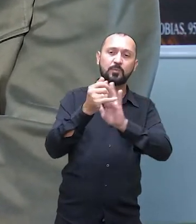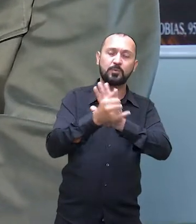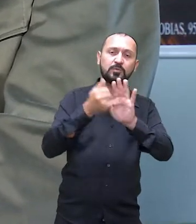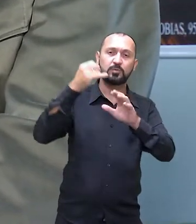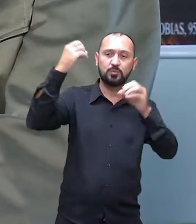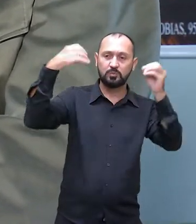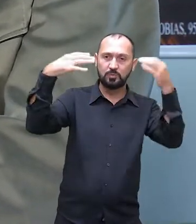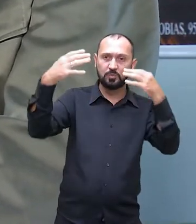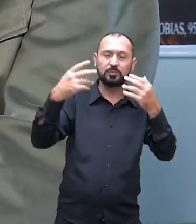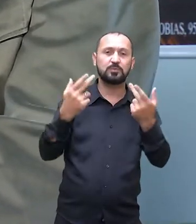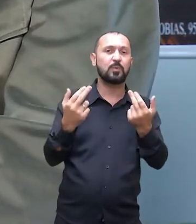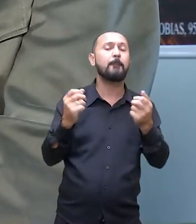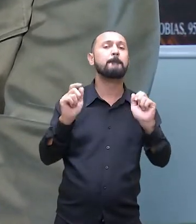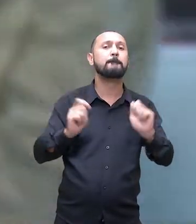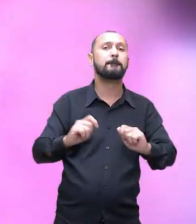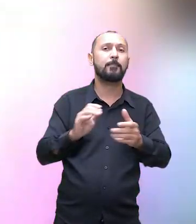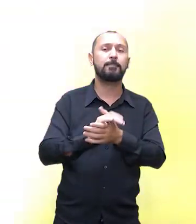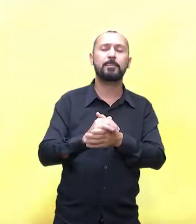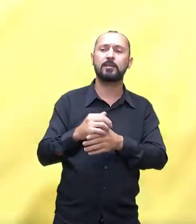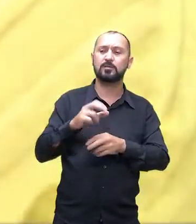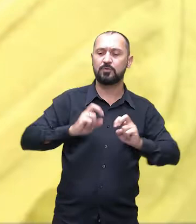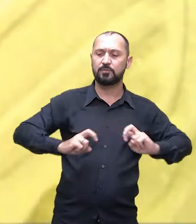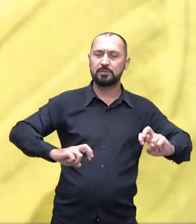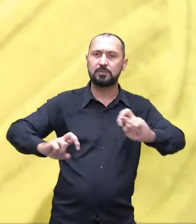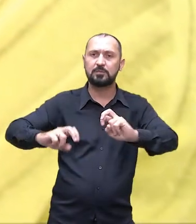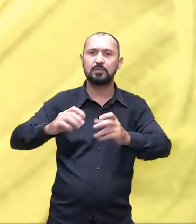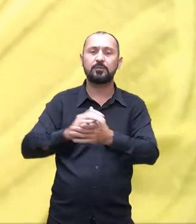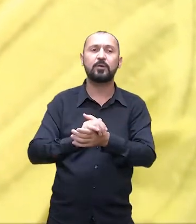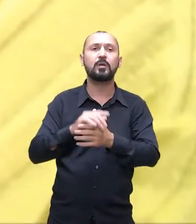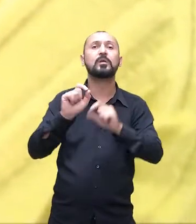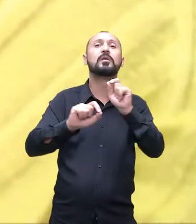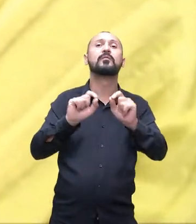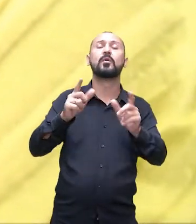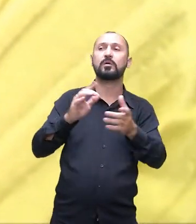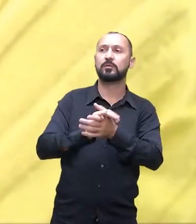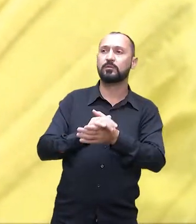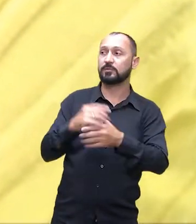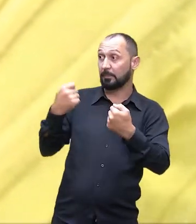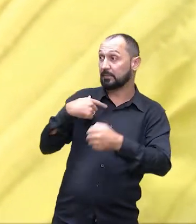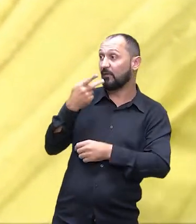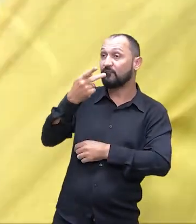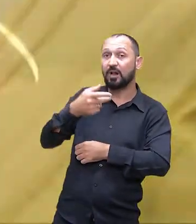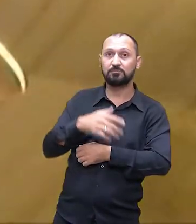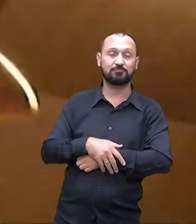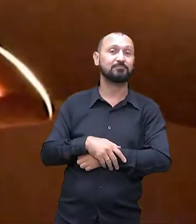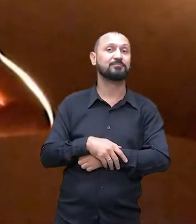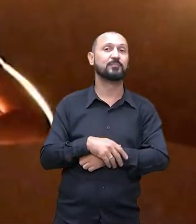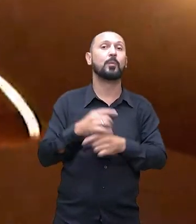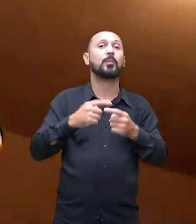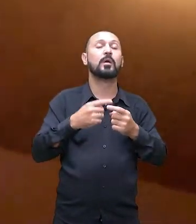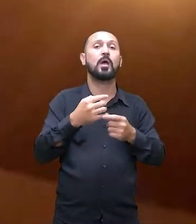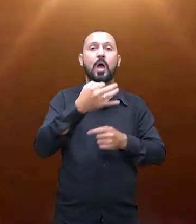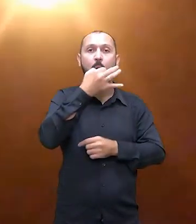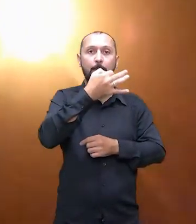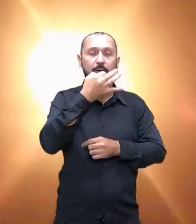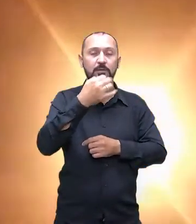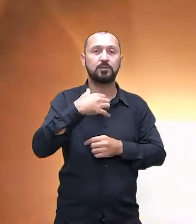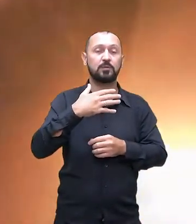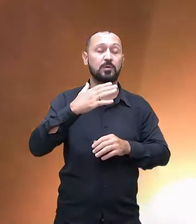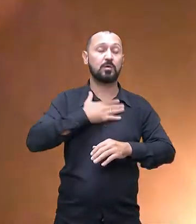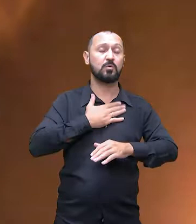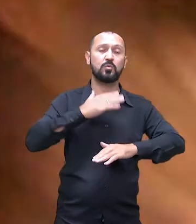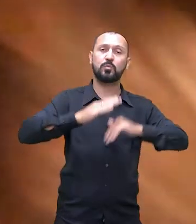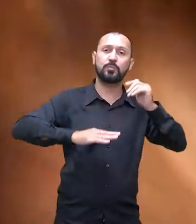projeto de luz, acontece a mesma coisa. O pessoal já chega, já vai sentando, e aí eu digo, o que foi? Não, você tem que falar. Porque é a visão de